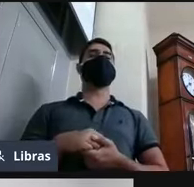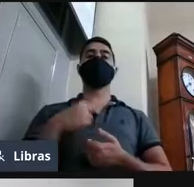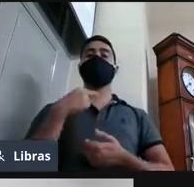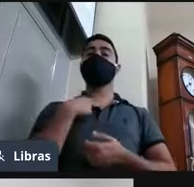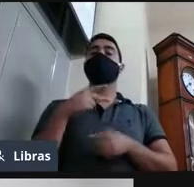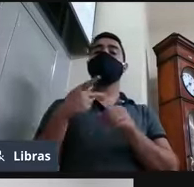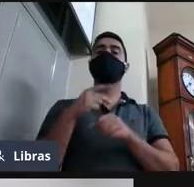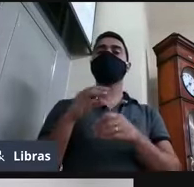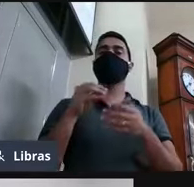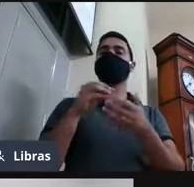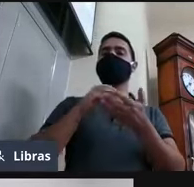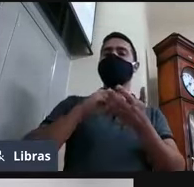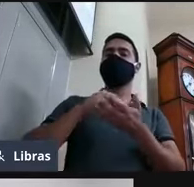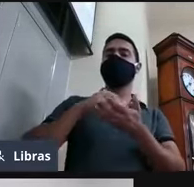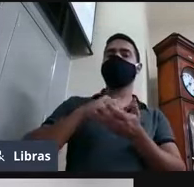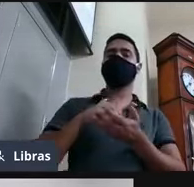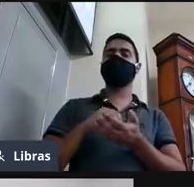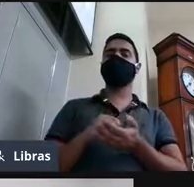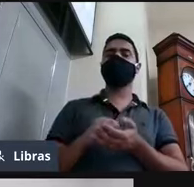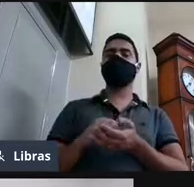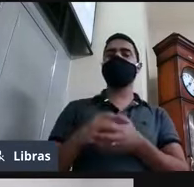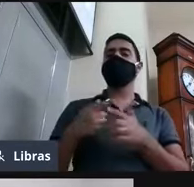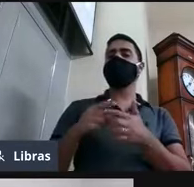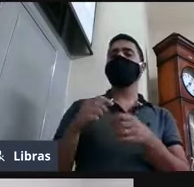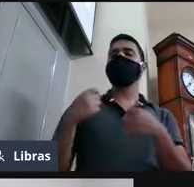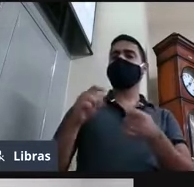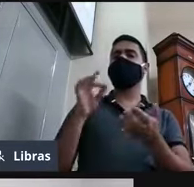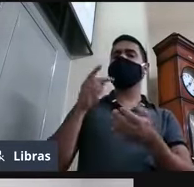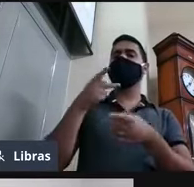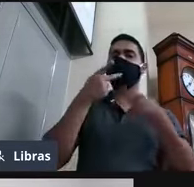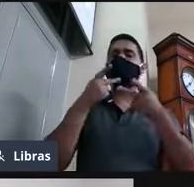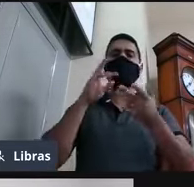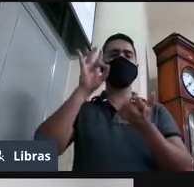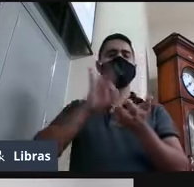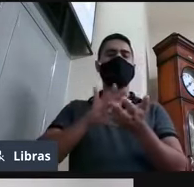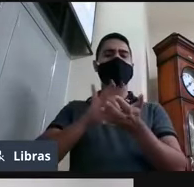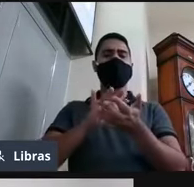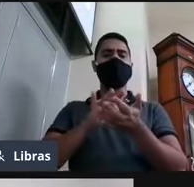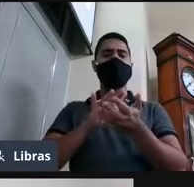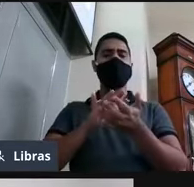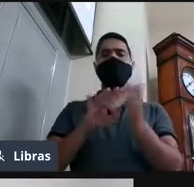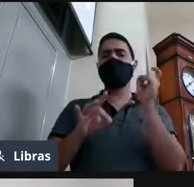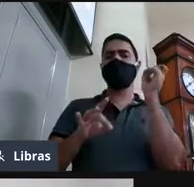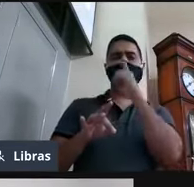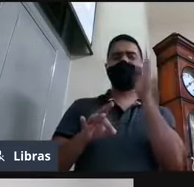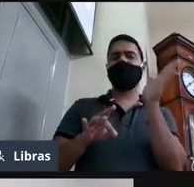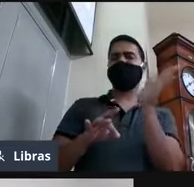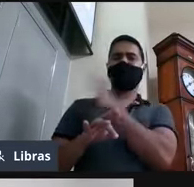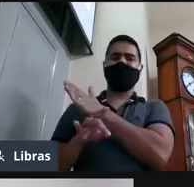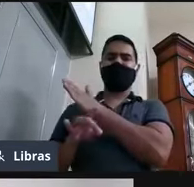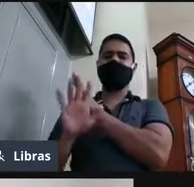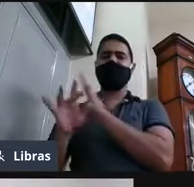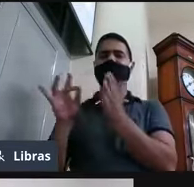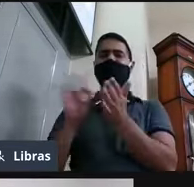isso aqui, porque a verdade é preciso ser dita. A mentira passa, mas a verdade fica. Então, é